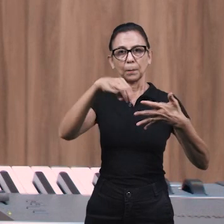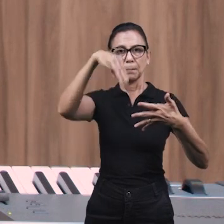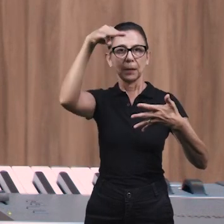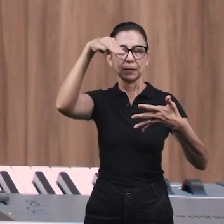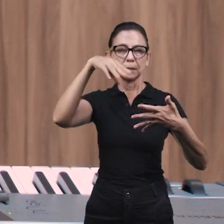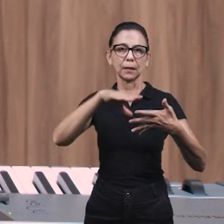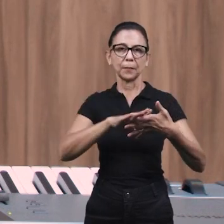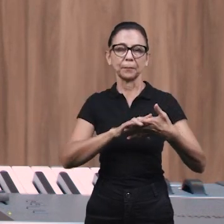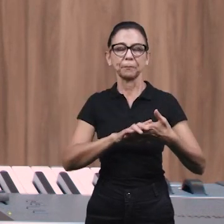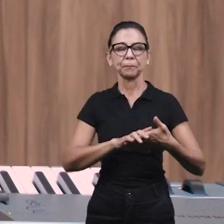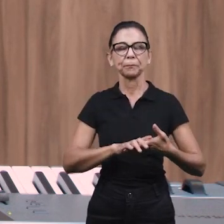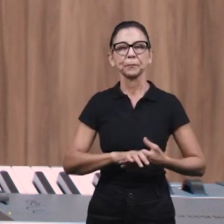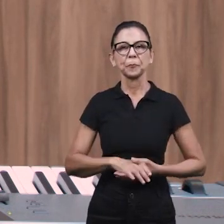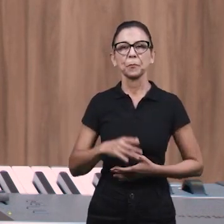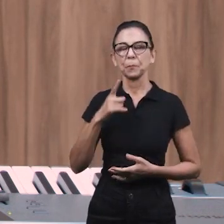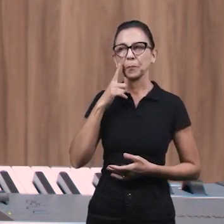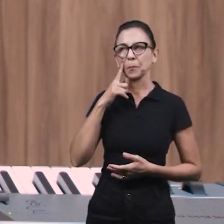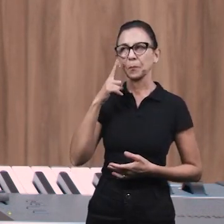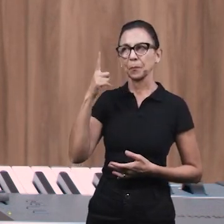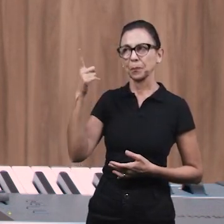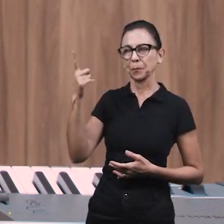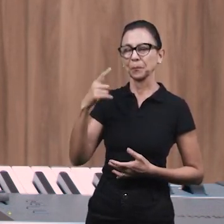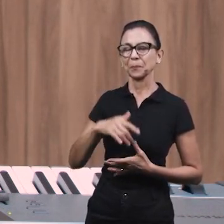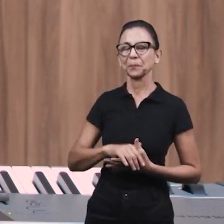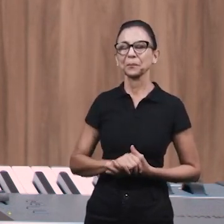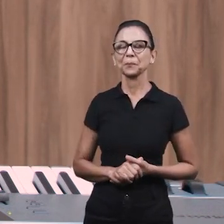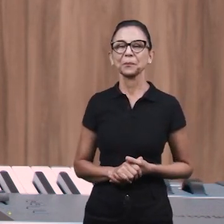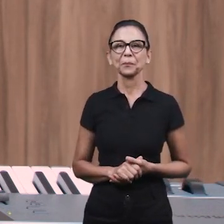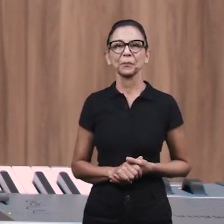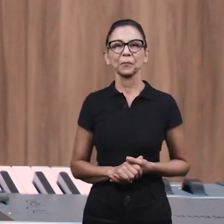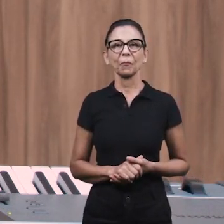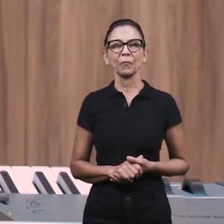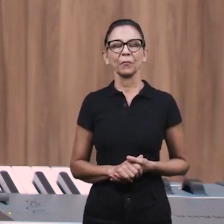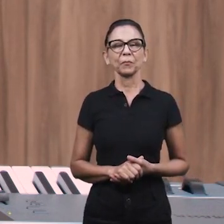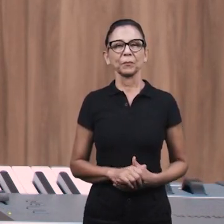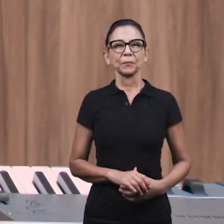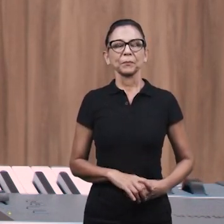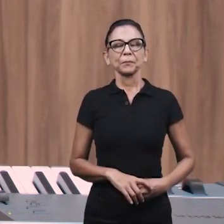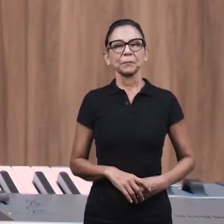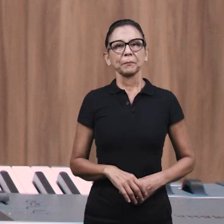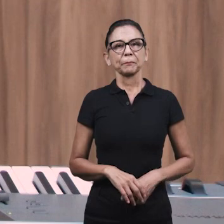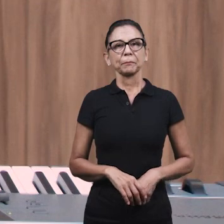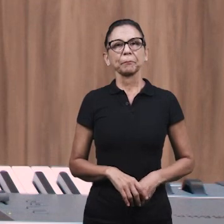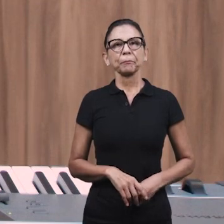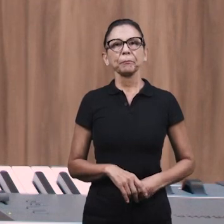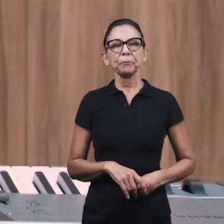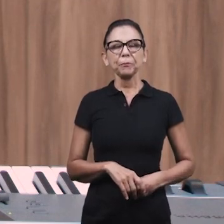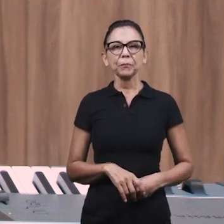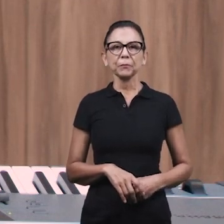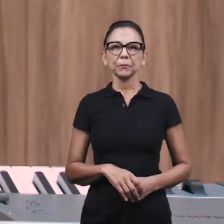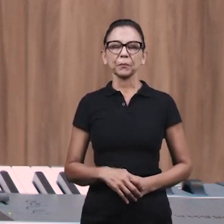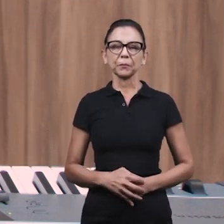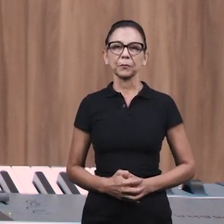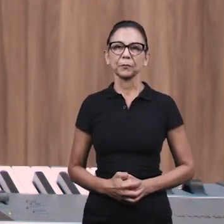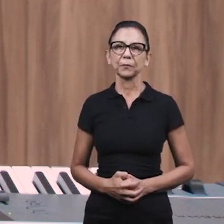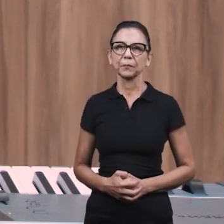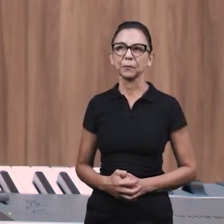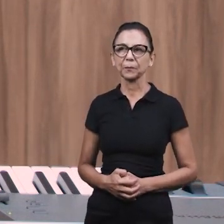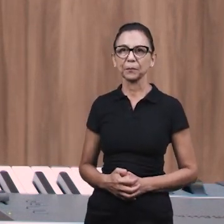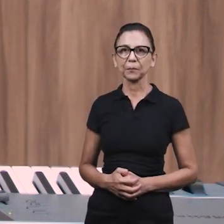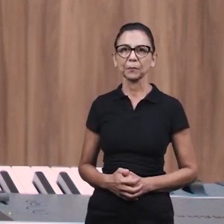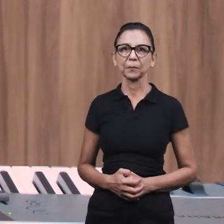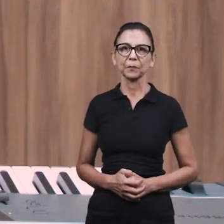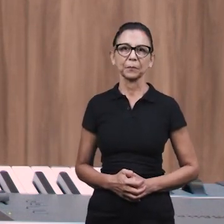usar 3 dedos na mão direita, passar o dedo 1 por baixo e continuar a usar mais 5 dedos. E